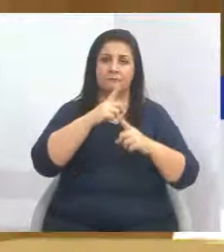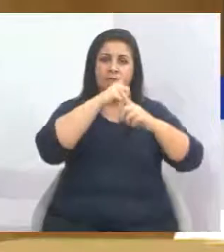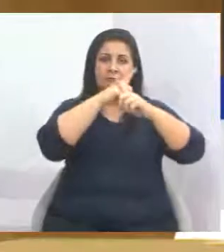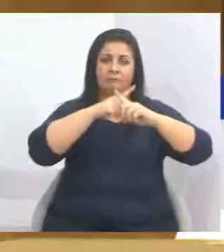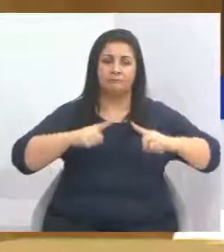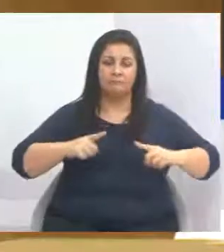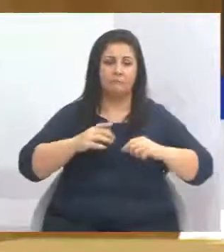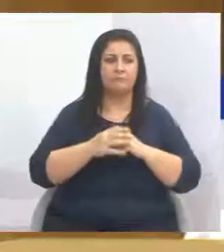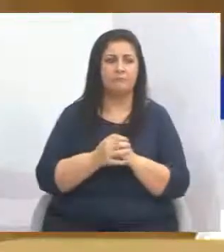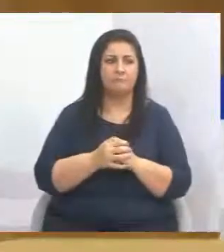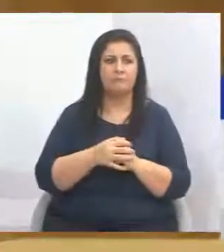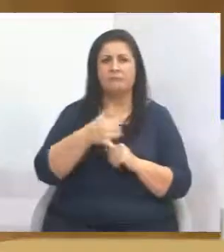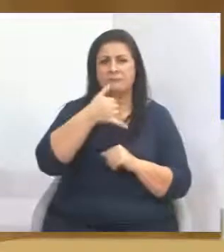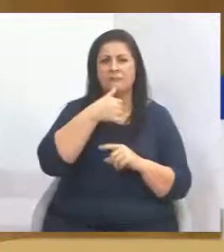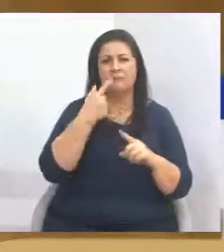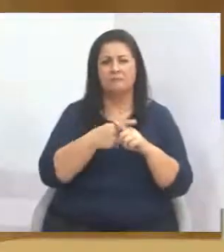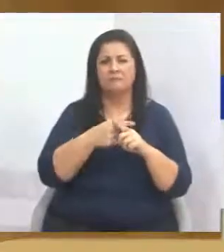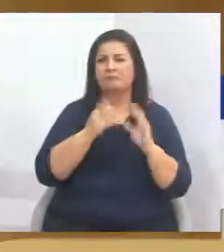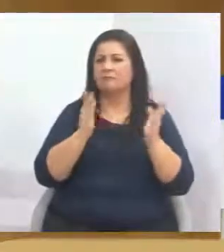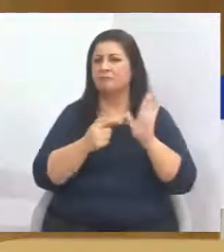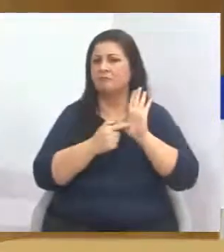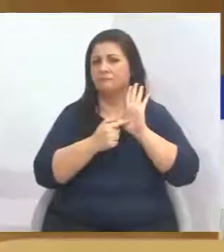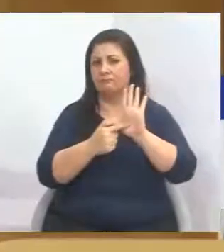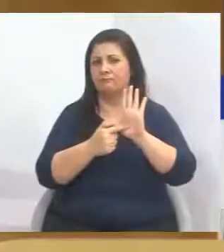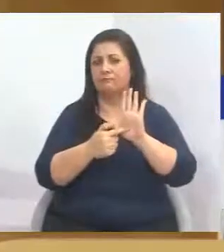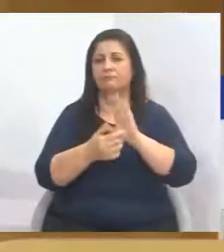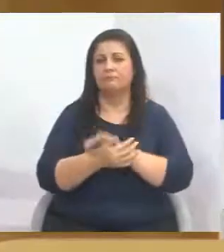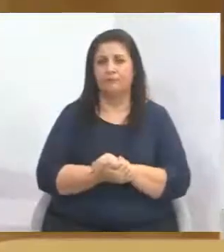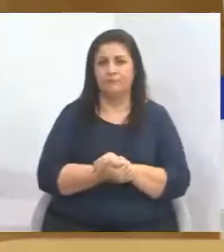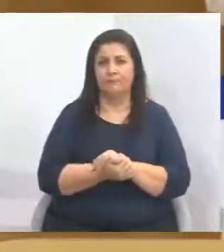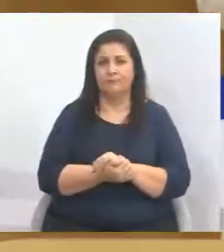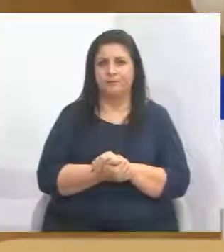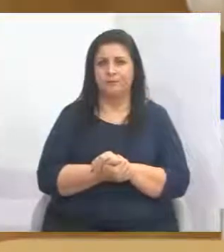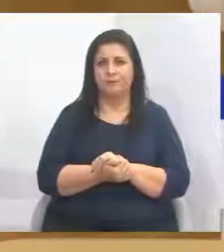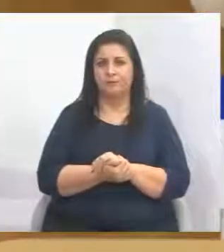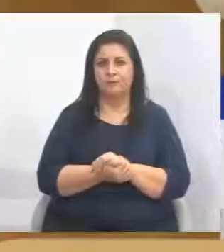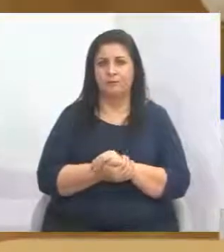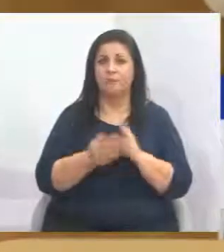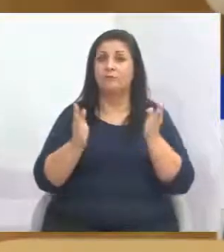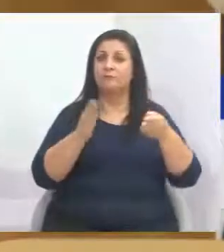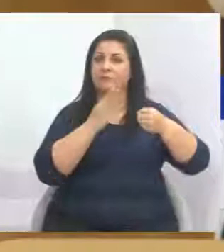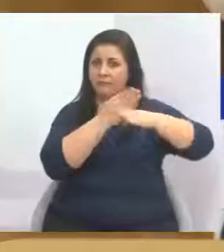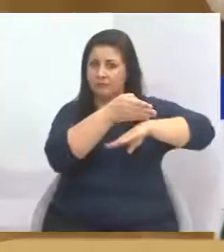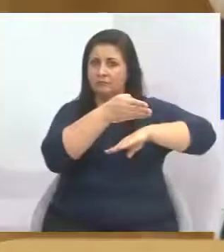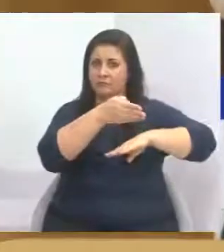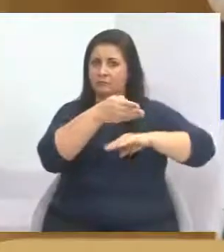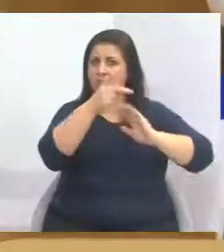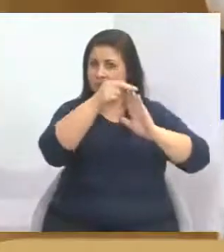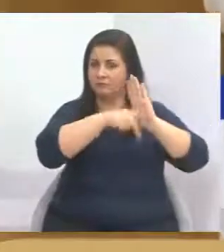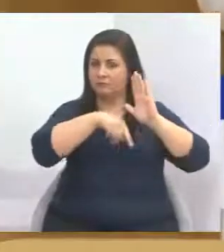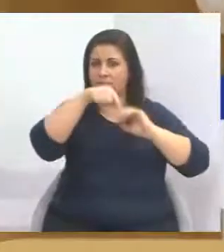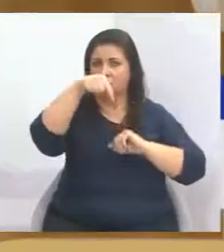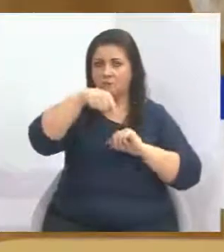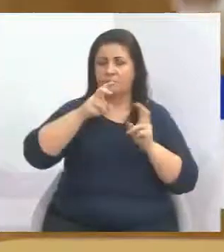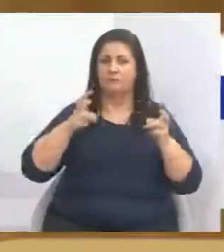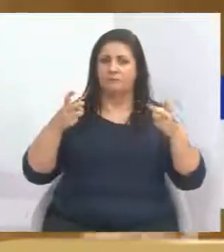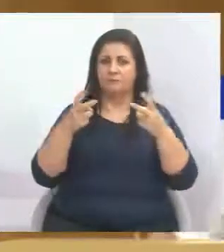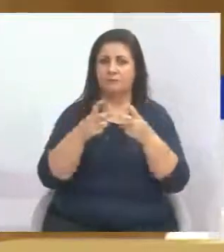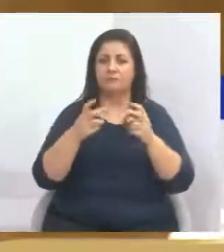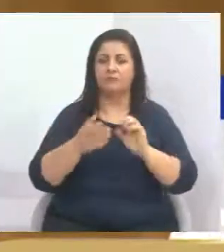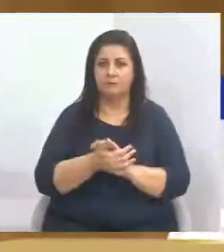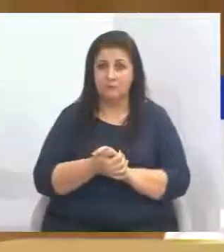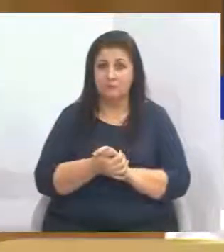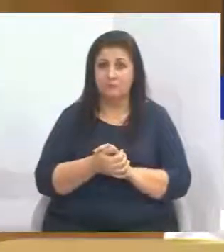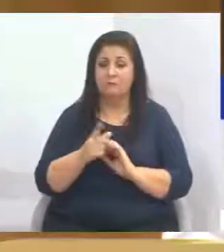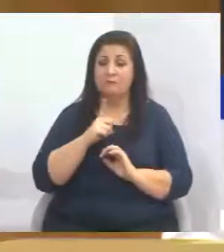digo infelizmente porque eu já tinha apontado isso, que já se aprovou projetos aqui nessa casa que aumentavam